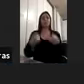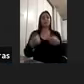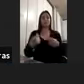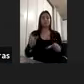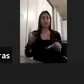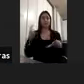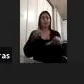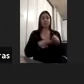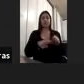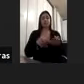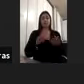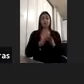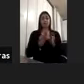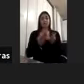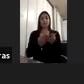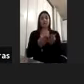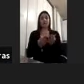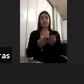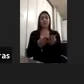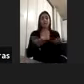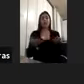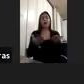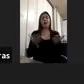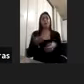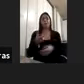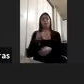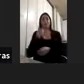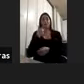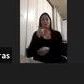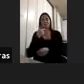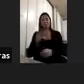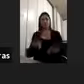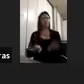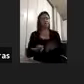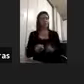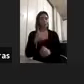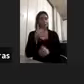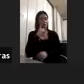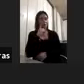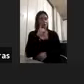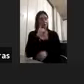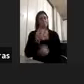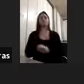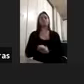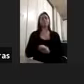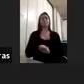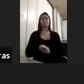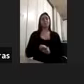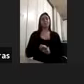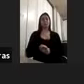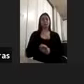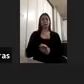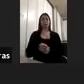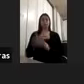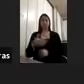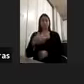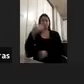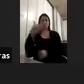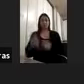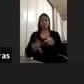Gilson, deixa eu contar uma coisa, como é a solidariedade. A Frente Brasil Popular, a Frente Povo Sem Medo